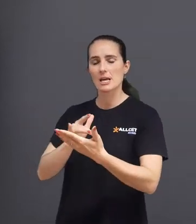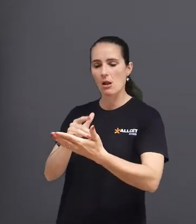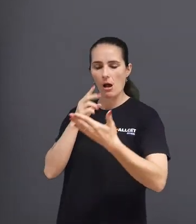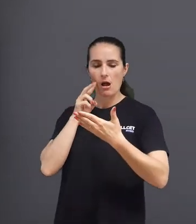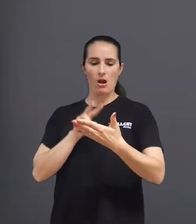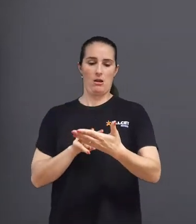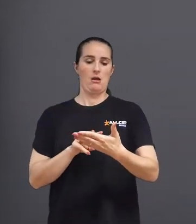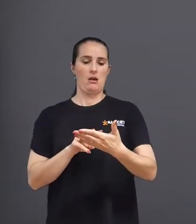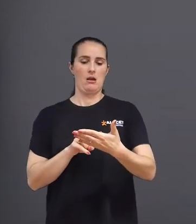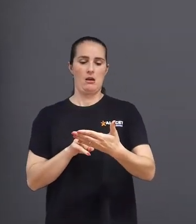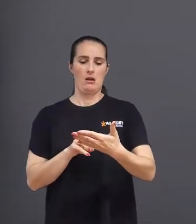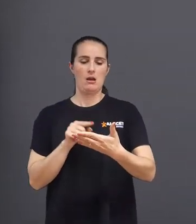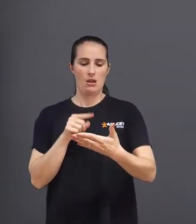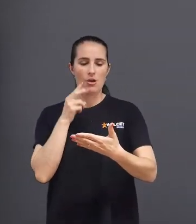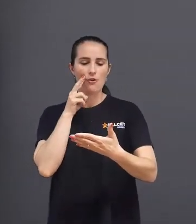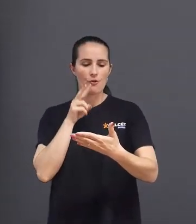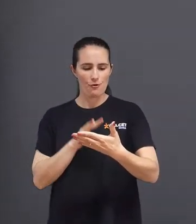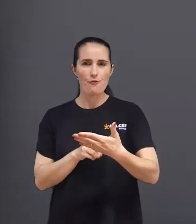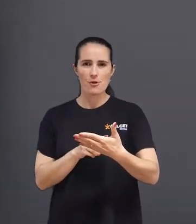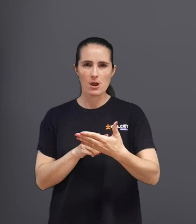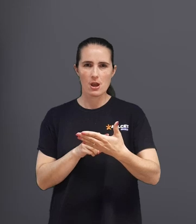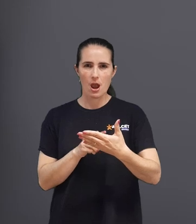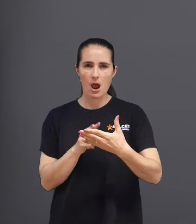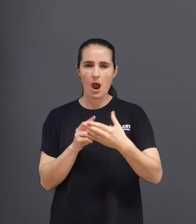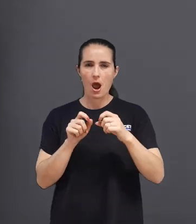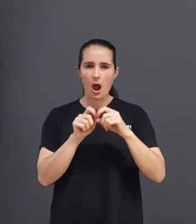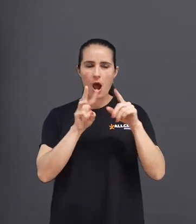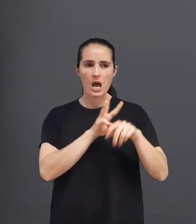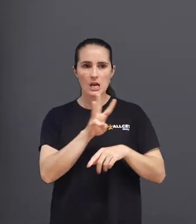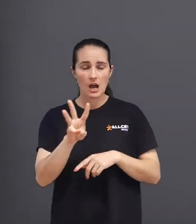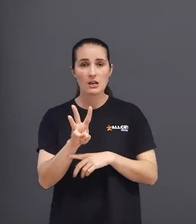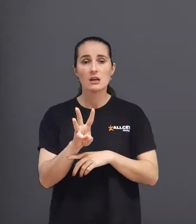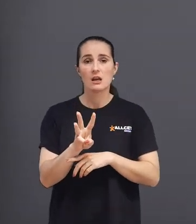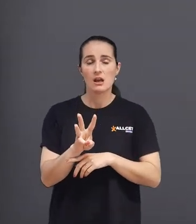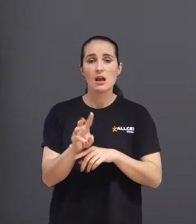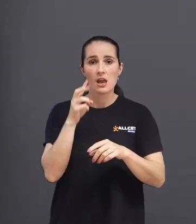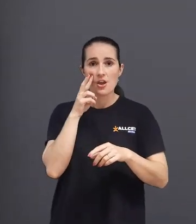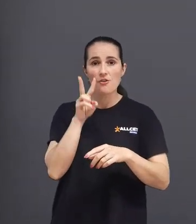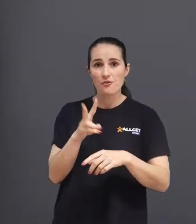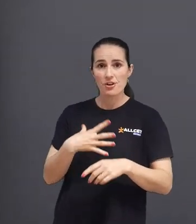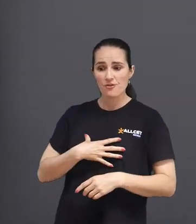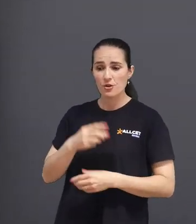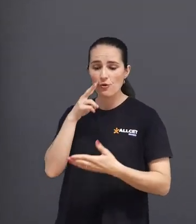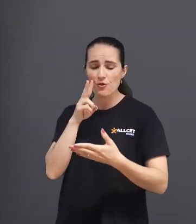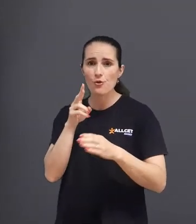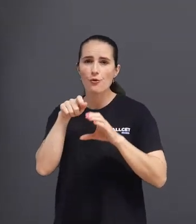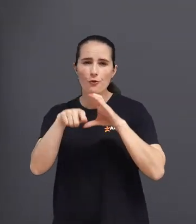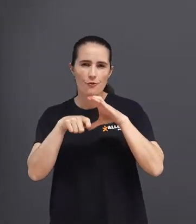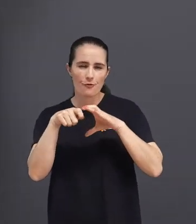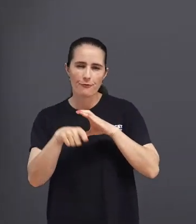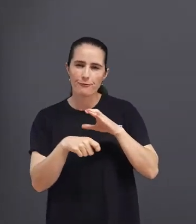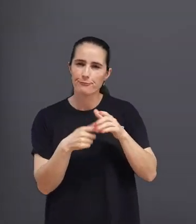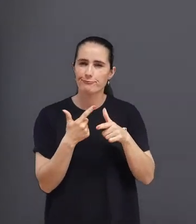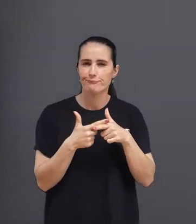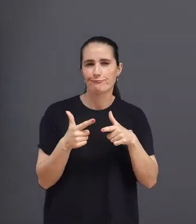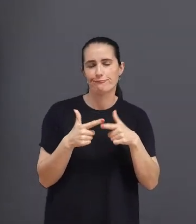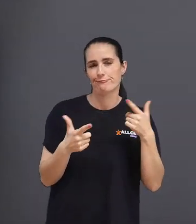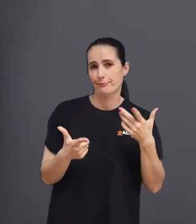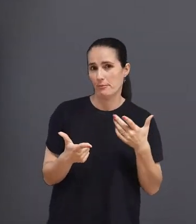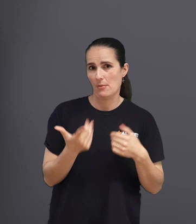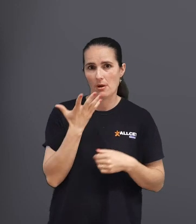cidade. E eles se reuniram, que eu não podia fazer isso, que eu tinha que perdoar, que eu tinha que